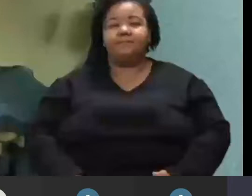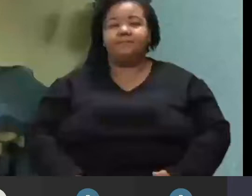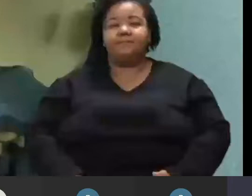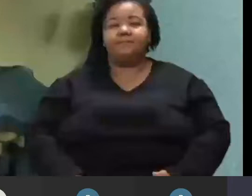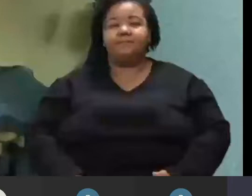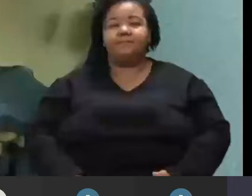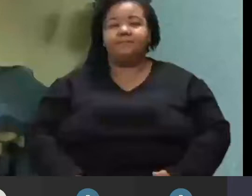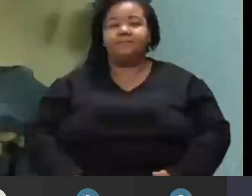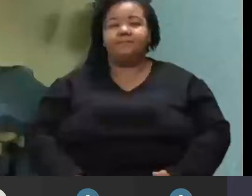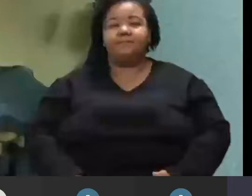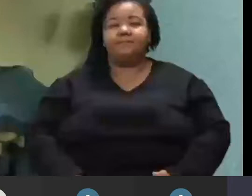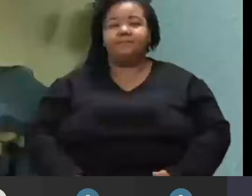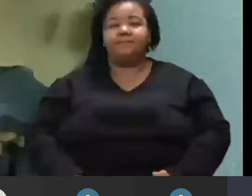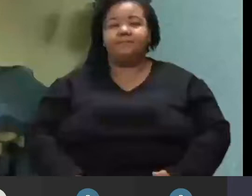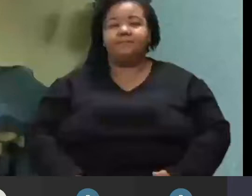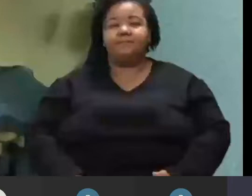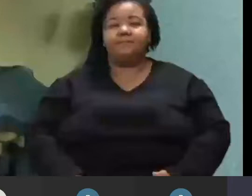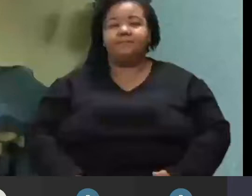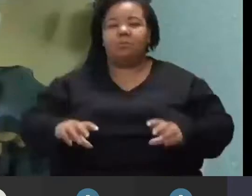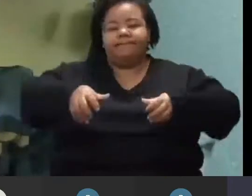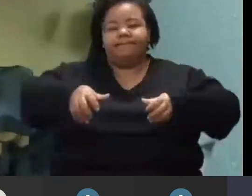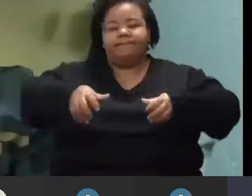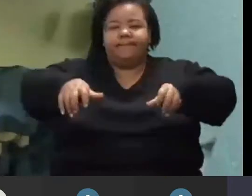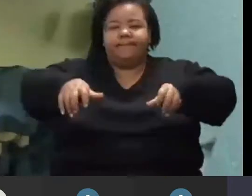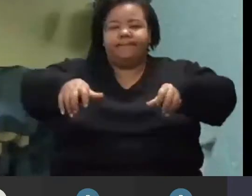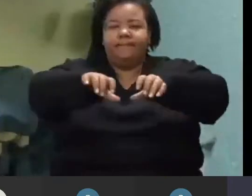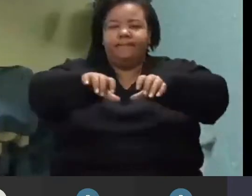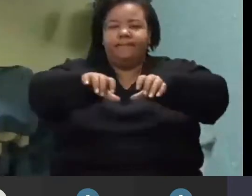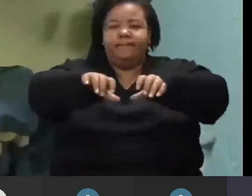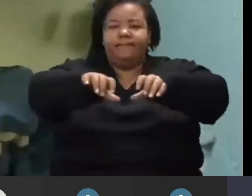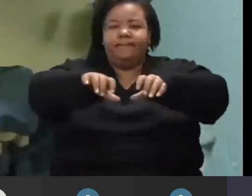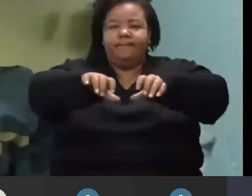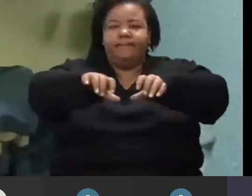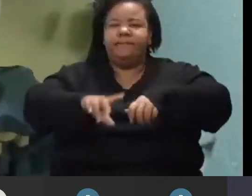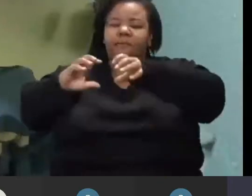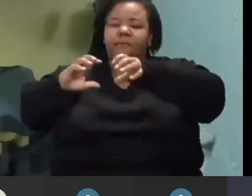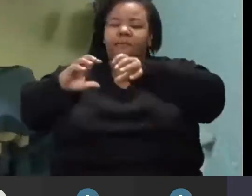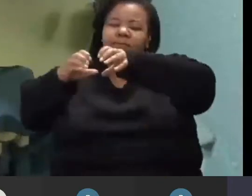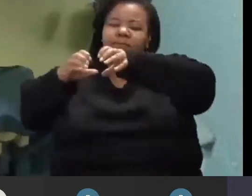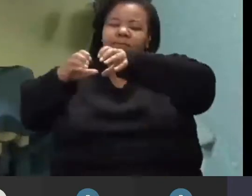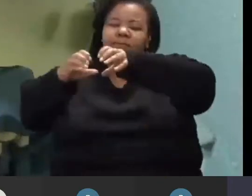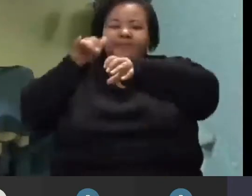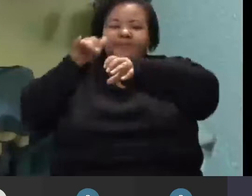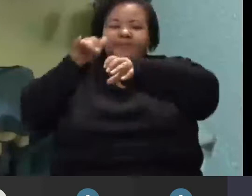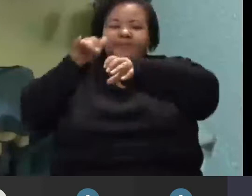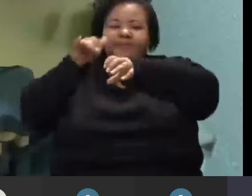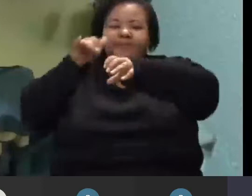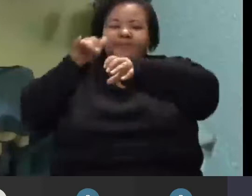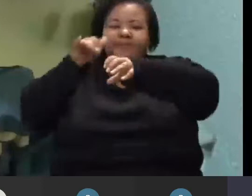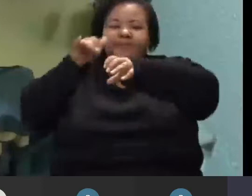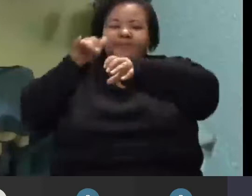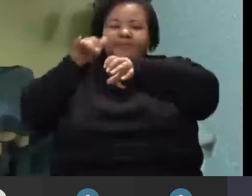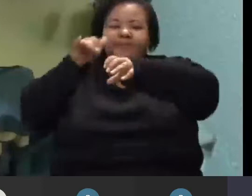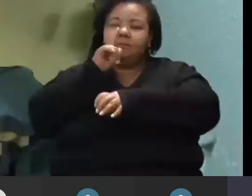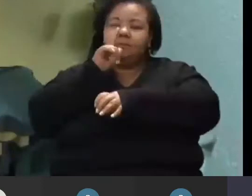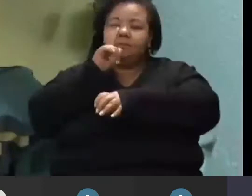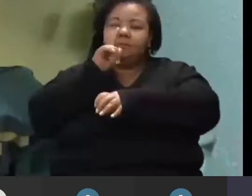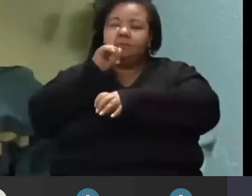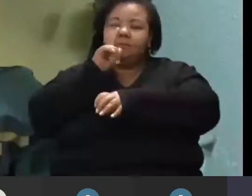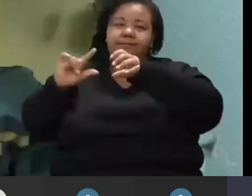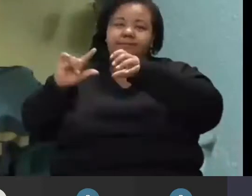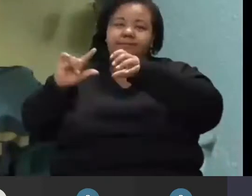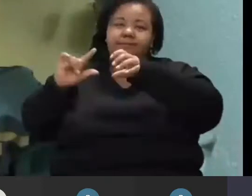Então, fecha-se todas as presilhas. E aí, então, a gente vai fechar também a válvula de saída de água.